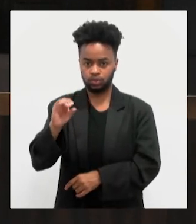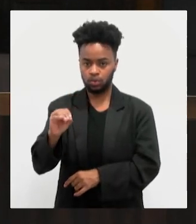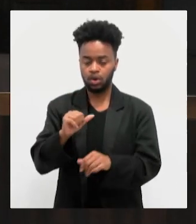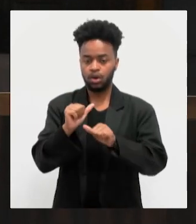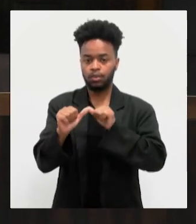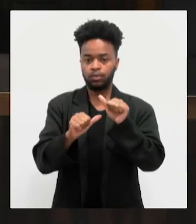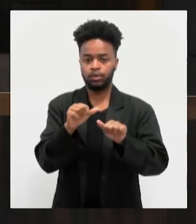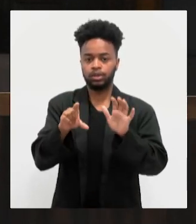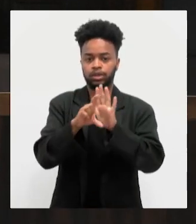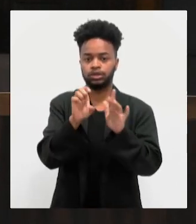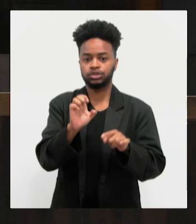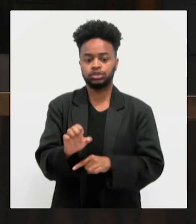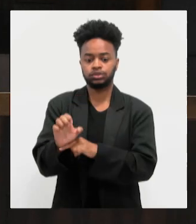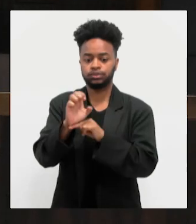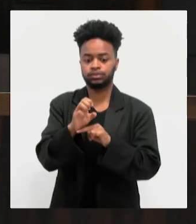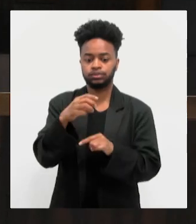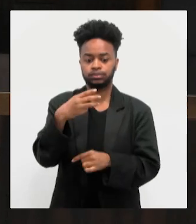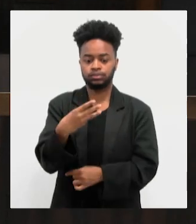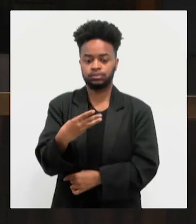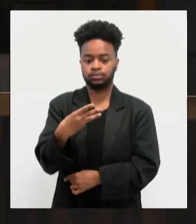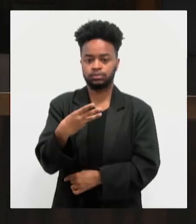a Lei Estadual número